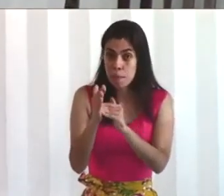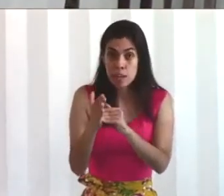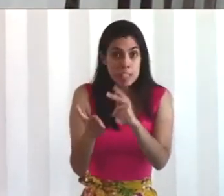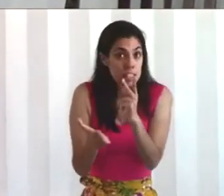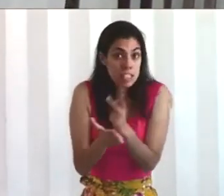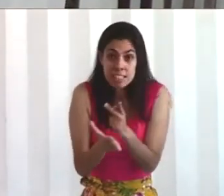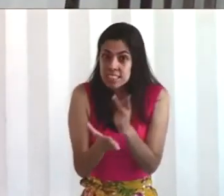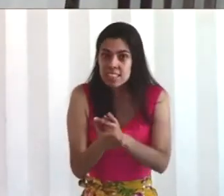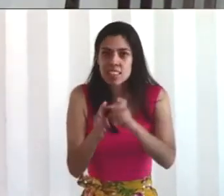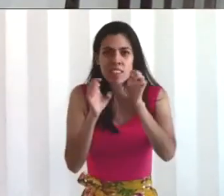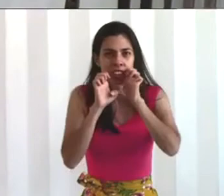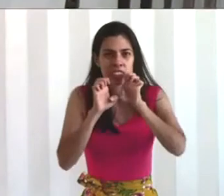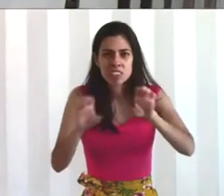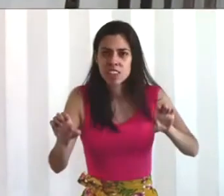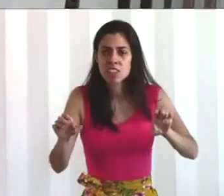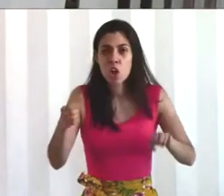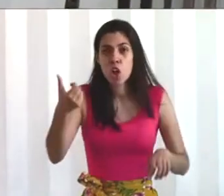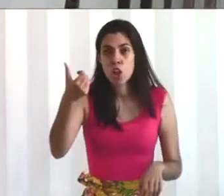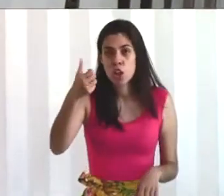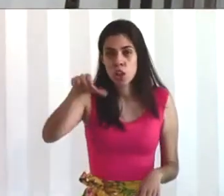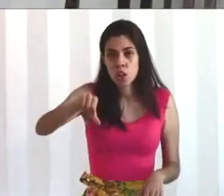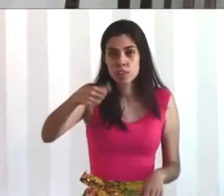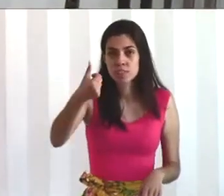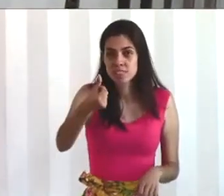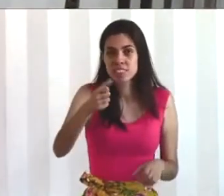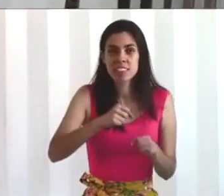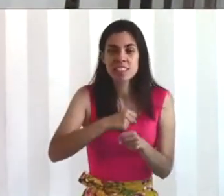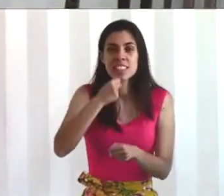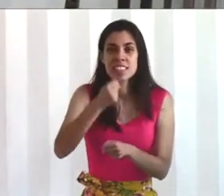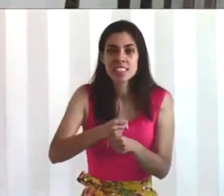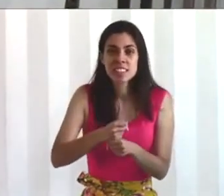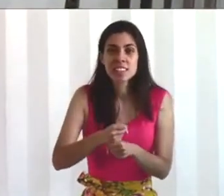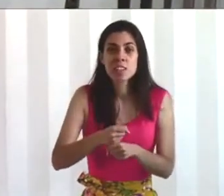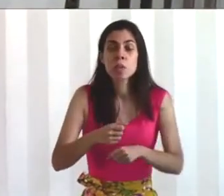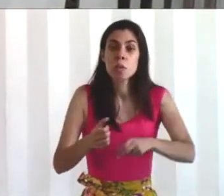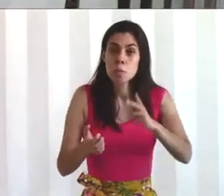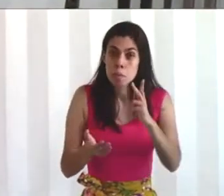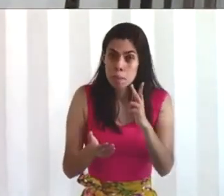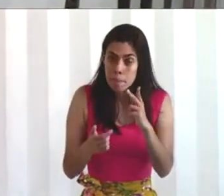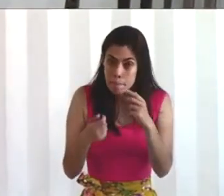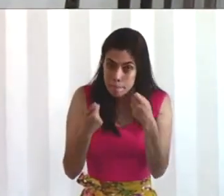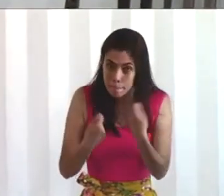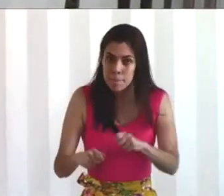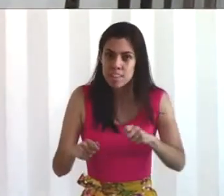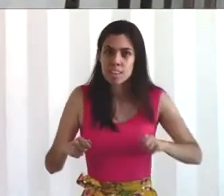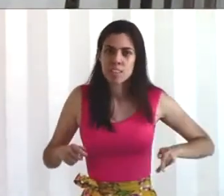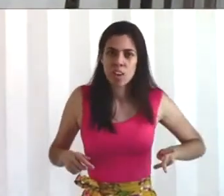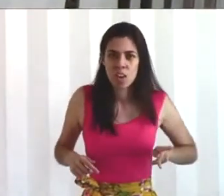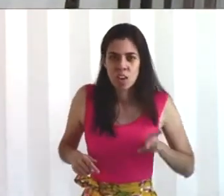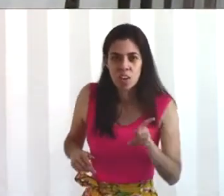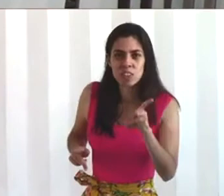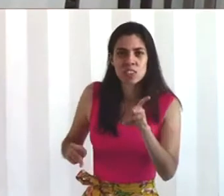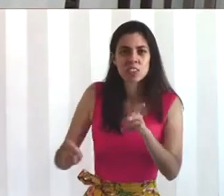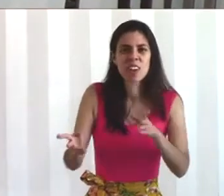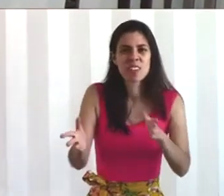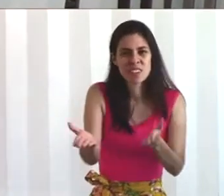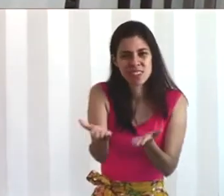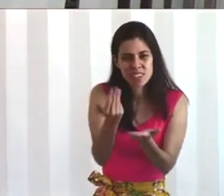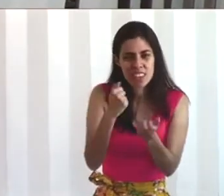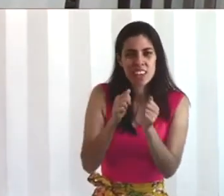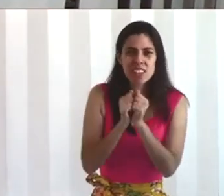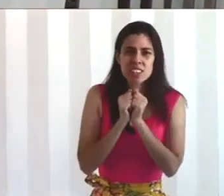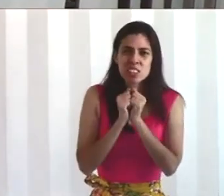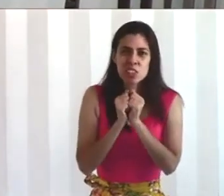é objetivo principal nosso. Ore por isso, junte-se a isso. E então, seja